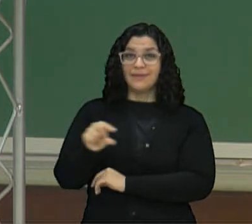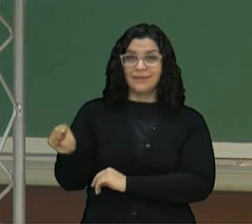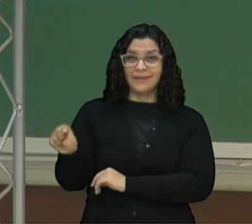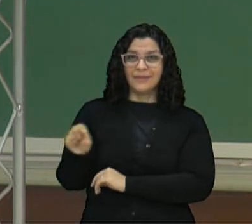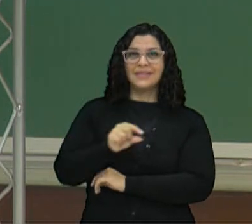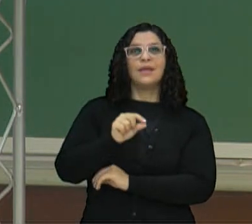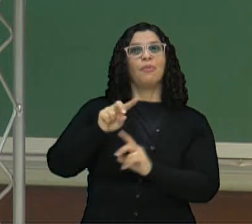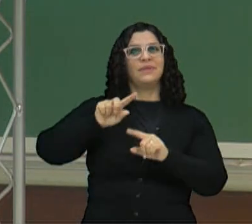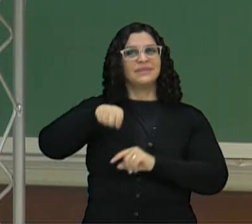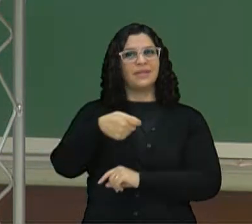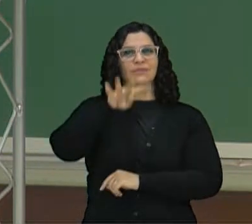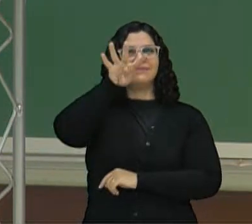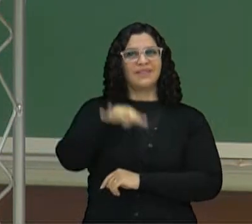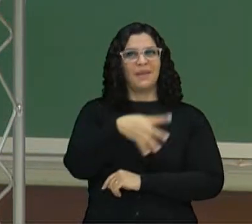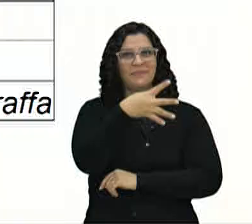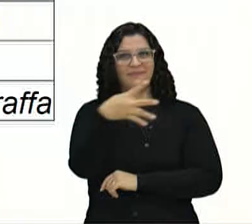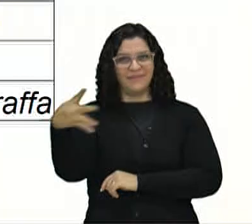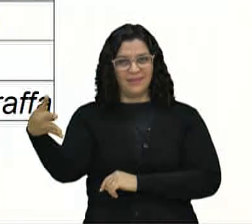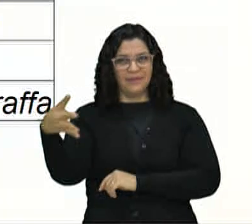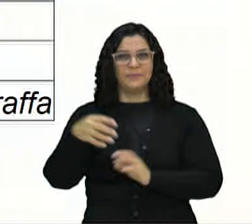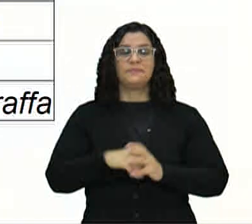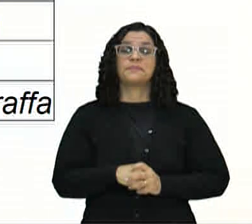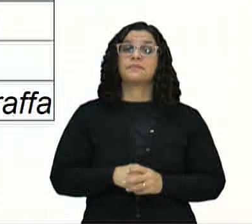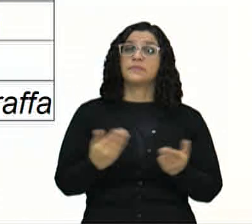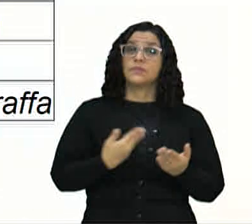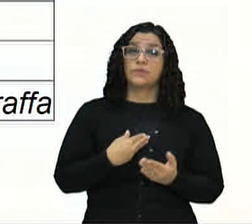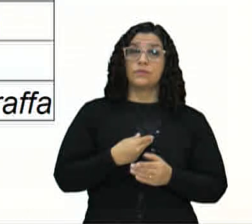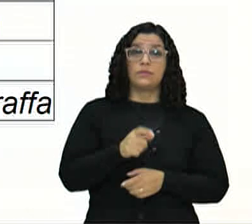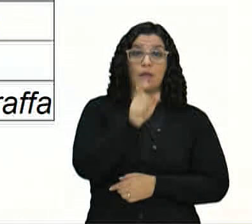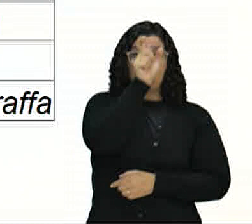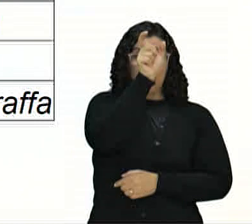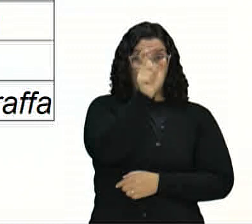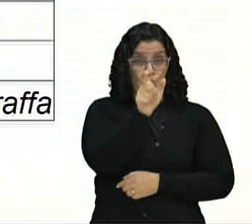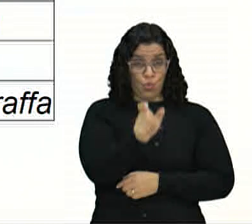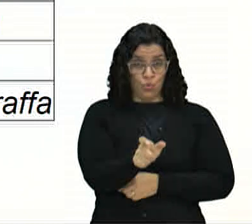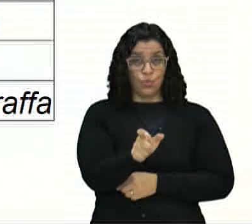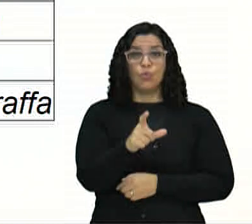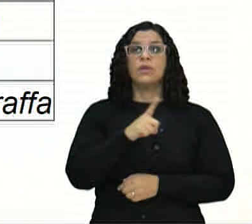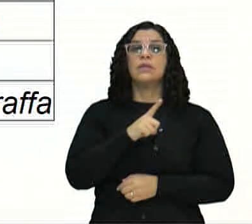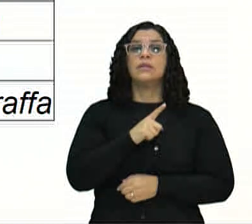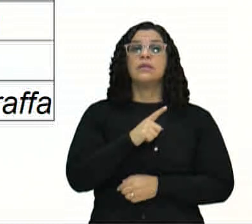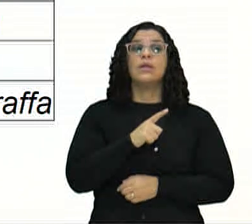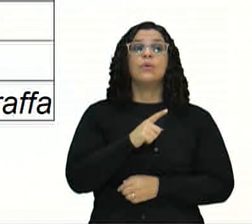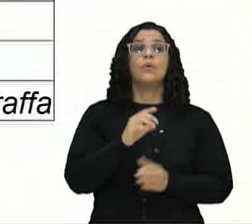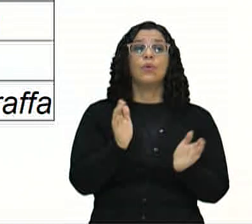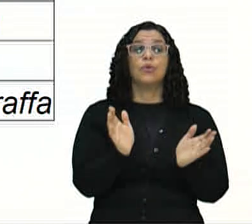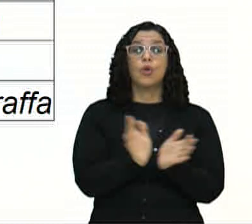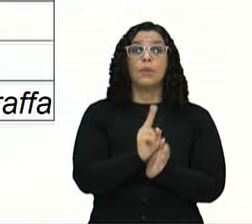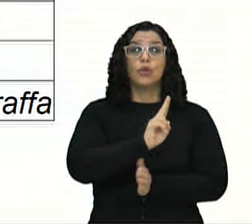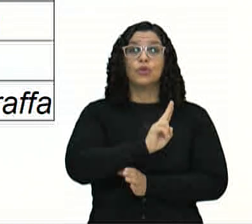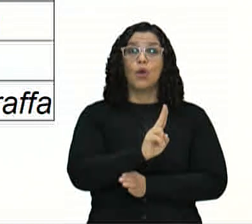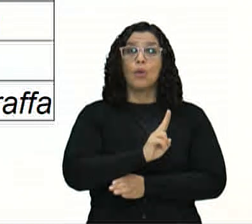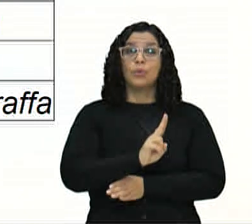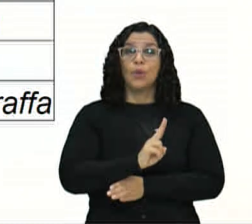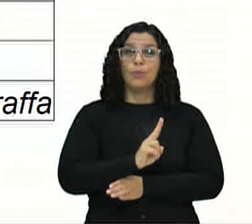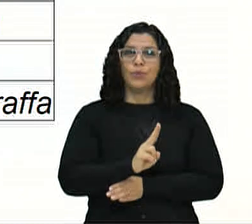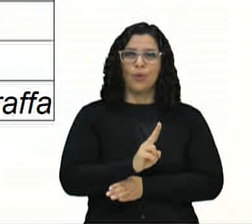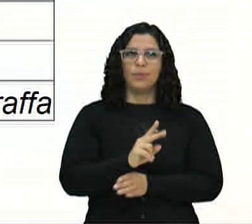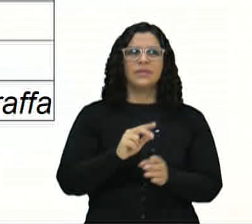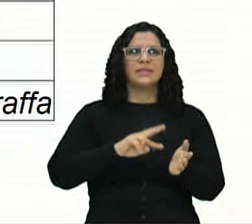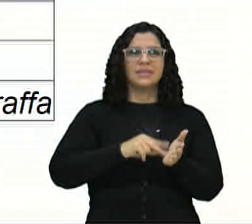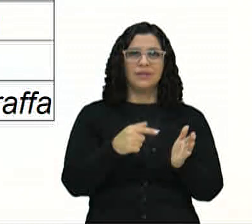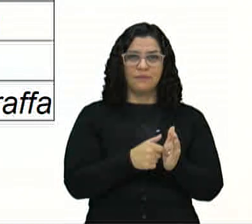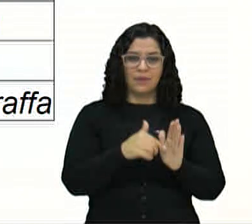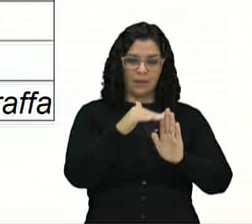na horizontal. Na primeira coluna, eu trouxe as classes taxonômicas,